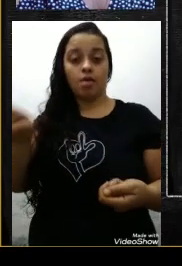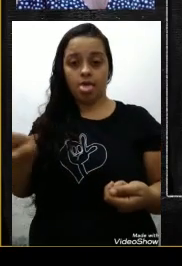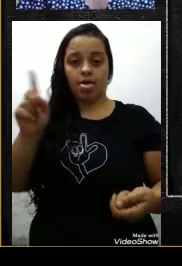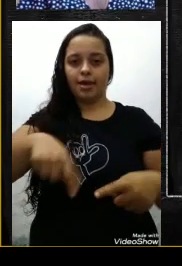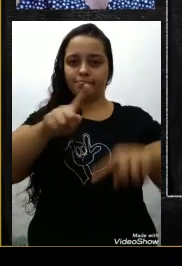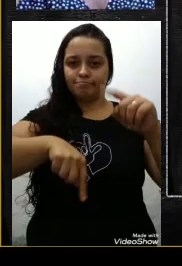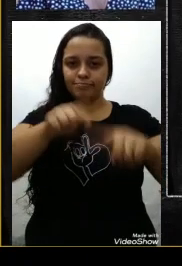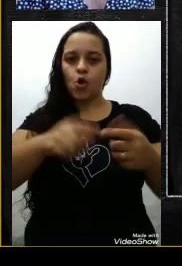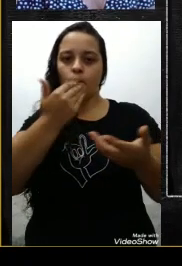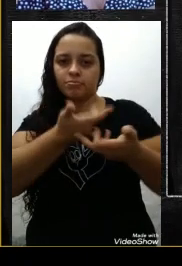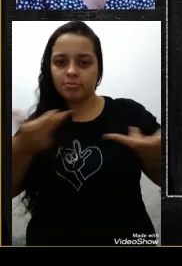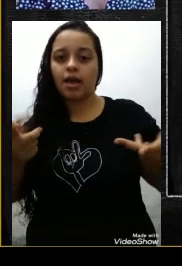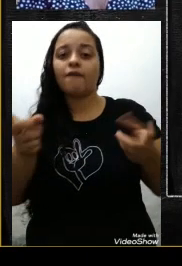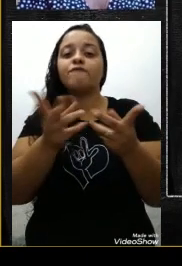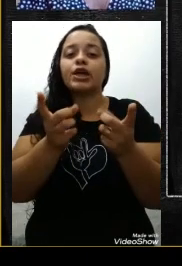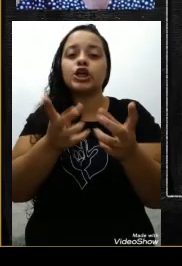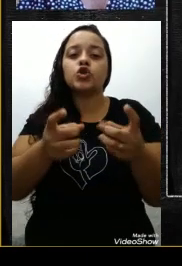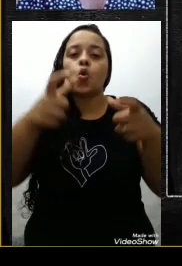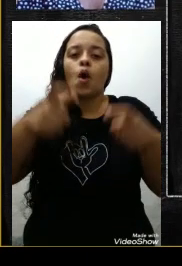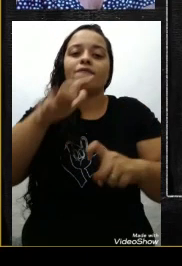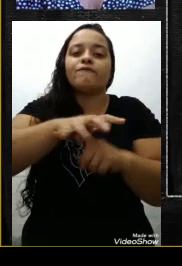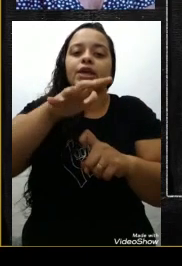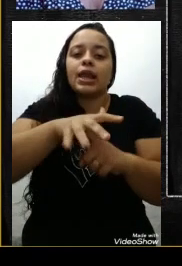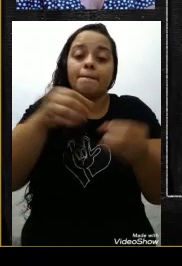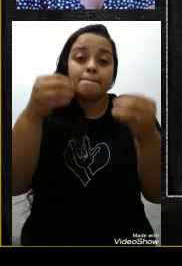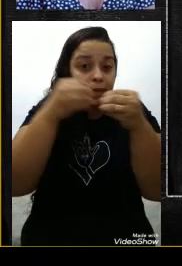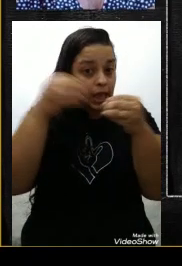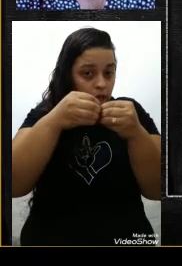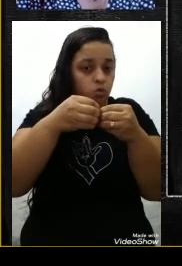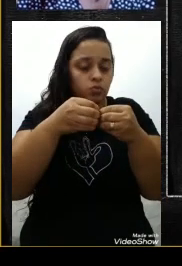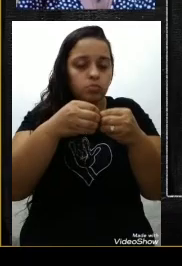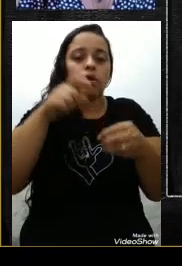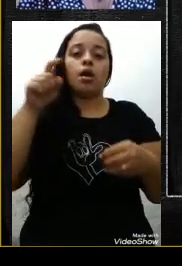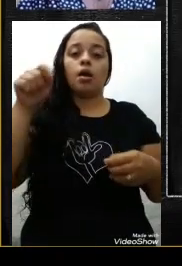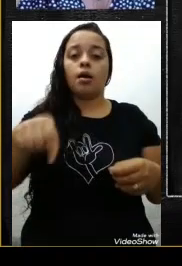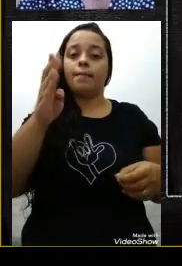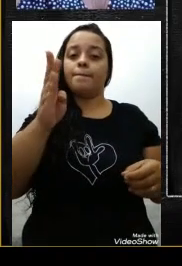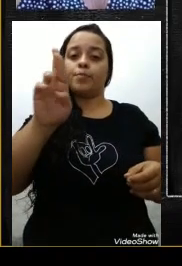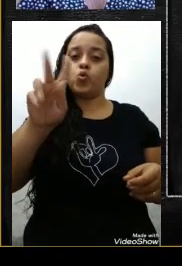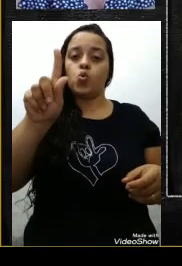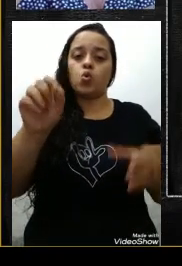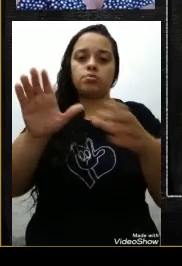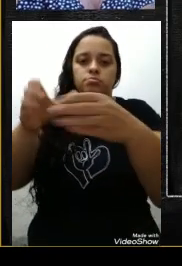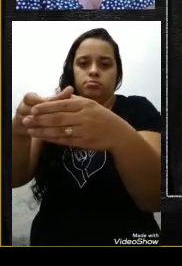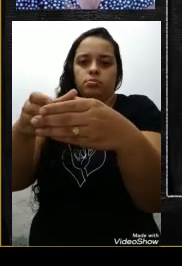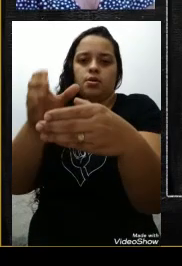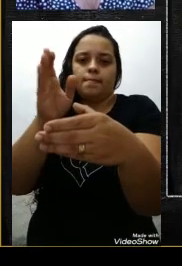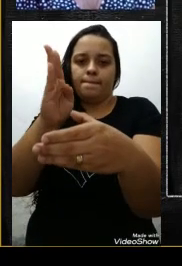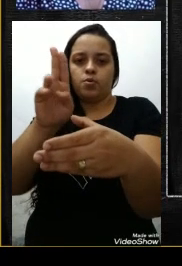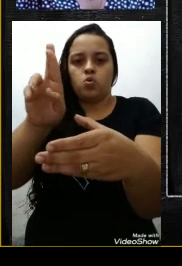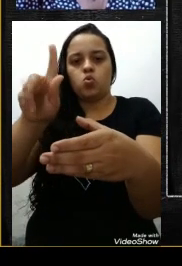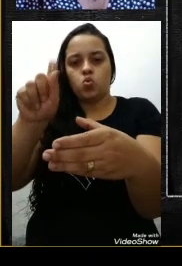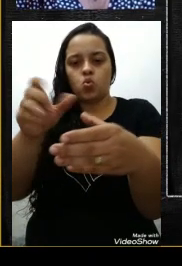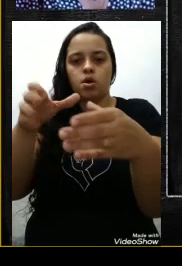produtos eram vendidos nas feiras perto dos burgos. Burgo é como eram chamados os centros urbanos que